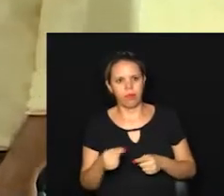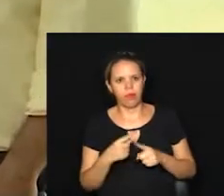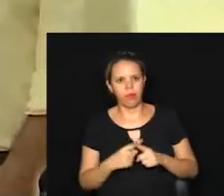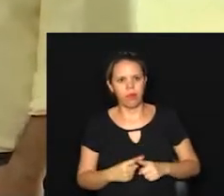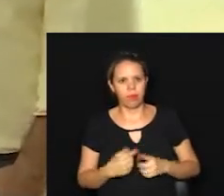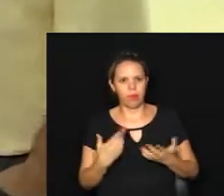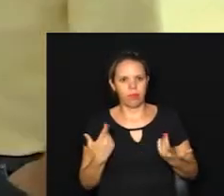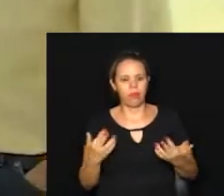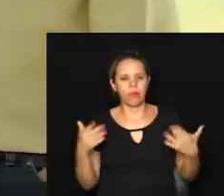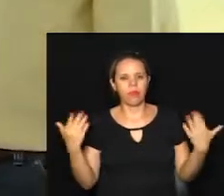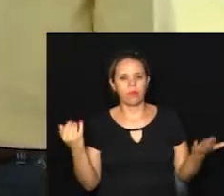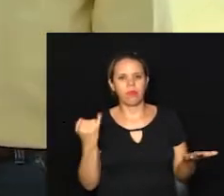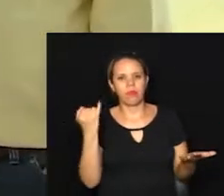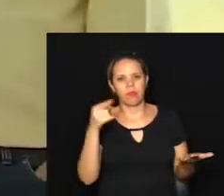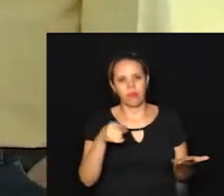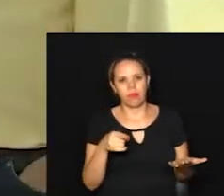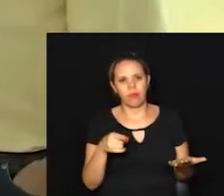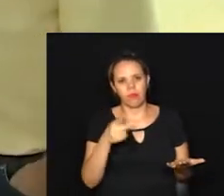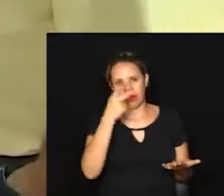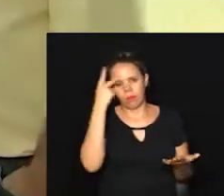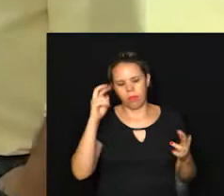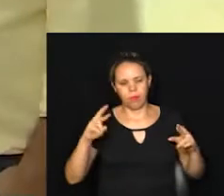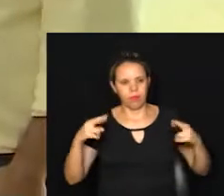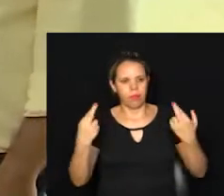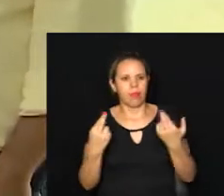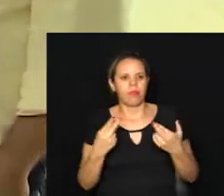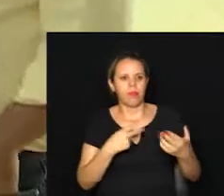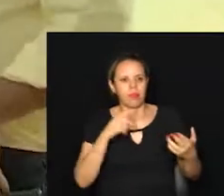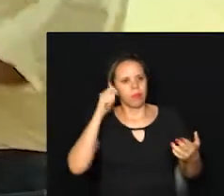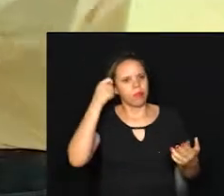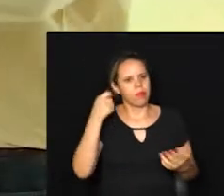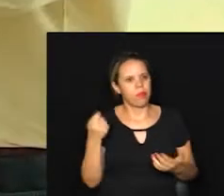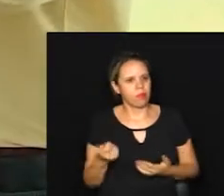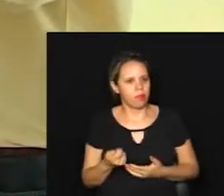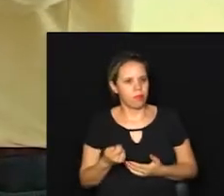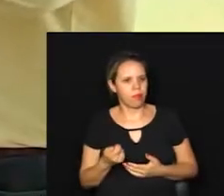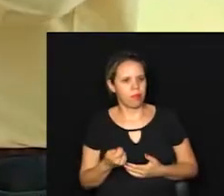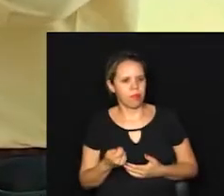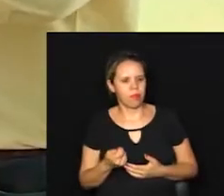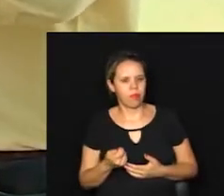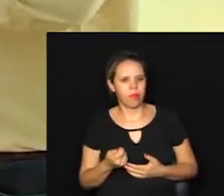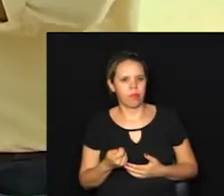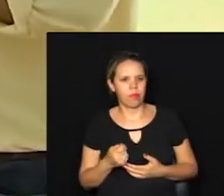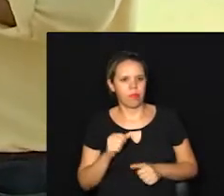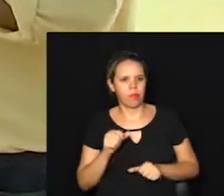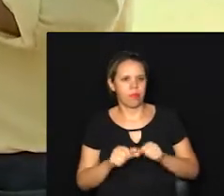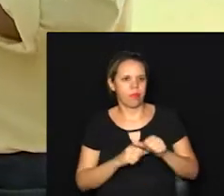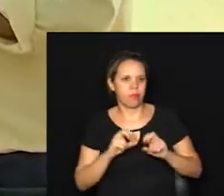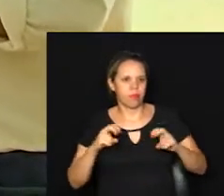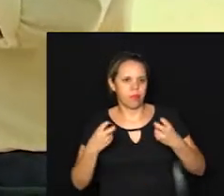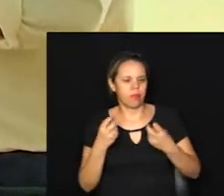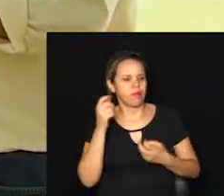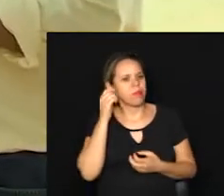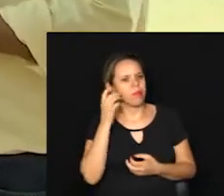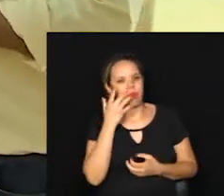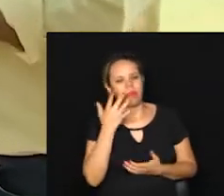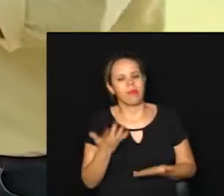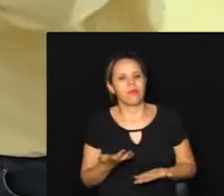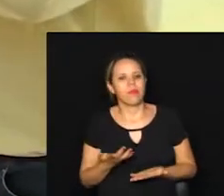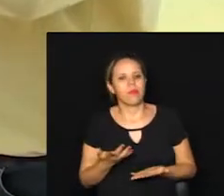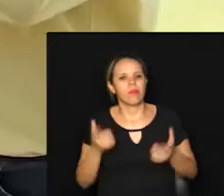Qual é o derby mais importante para o torcedor da Ponte? Foi aquele da quebra do tabu no estádio Brinco de Ouro da